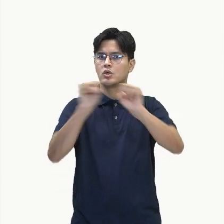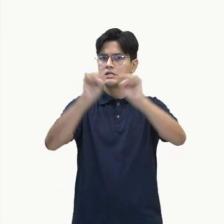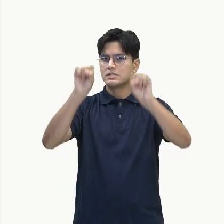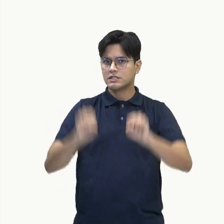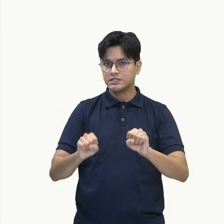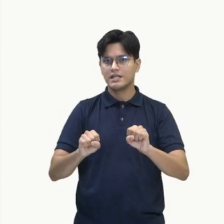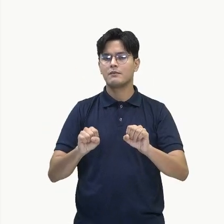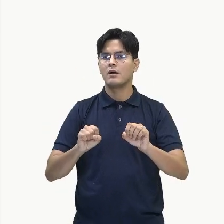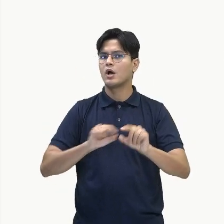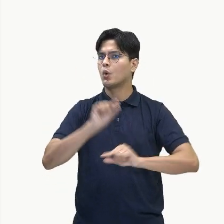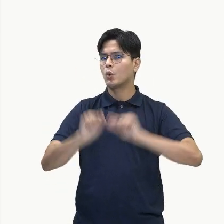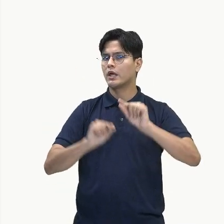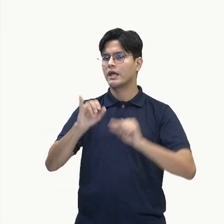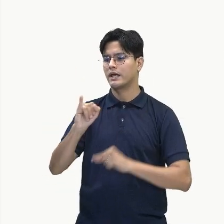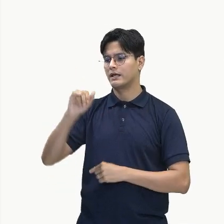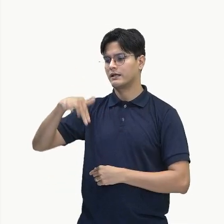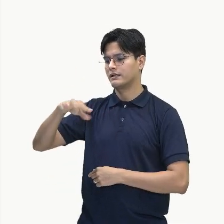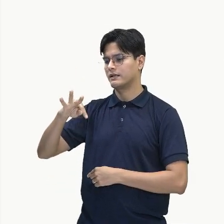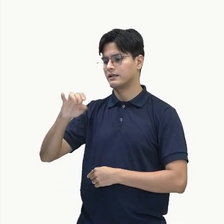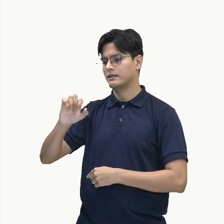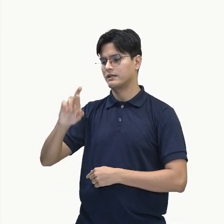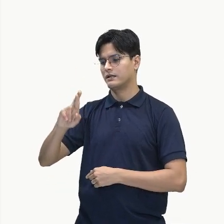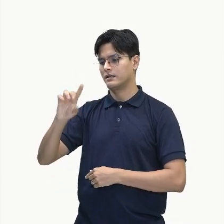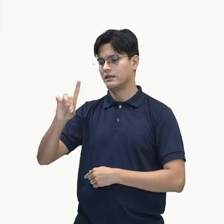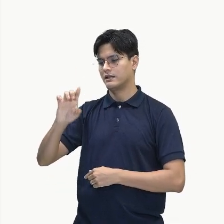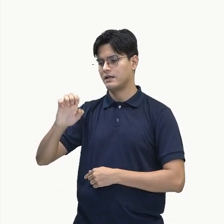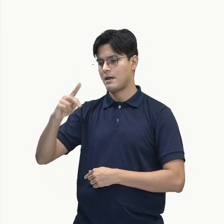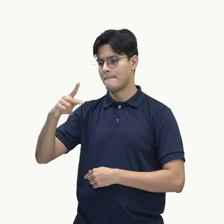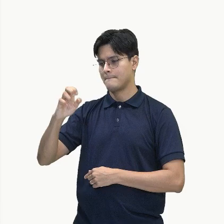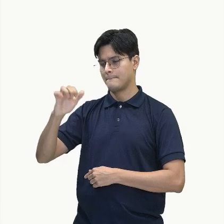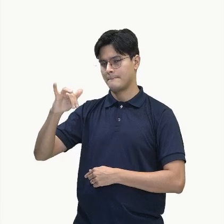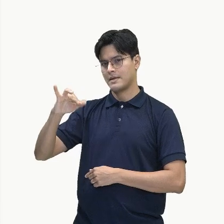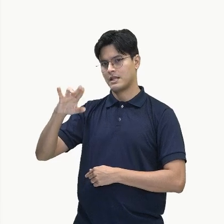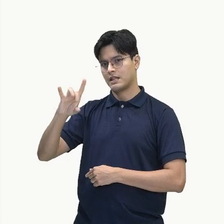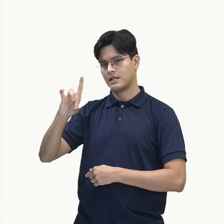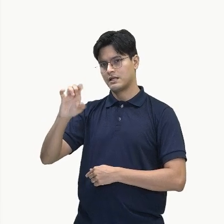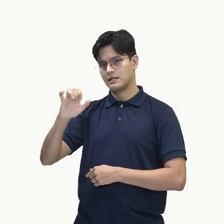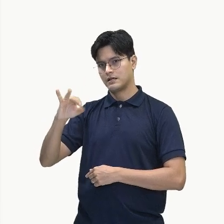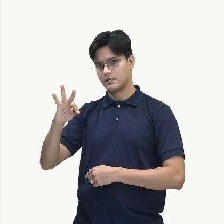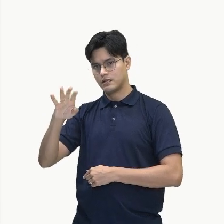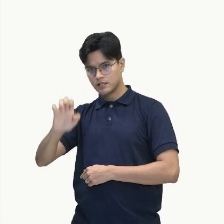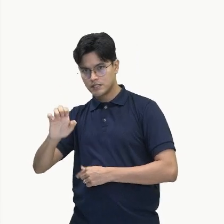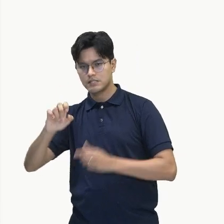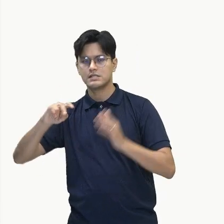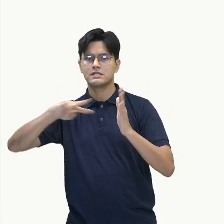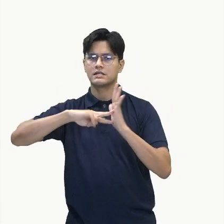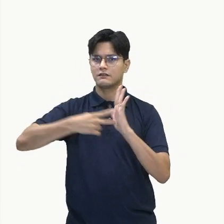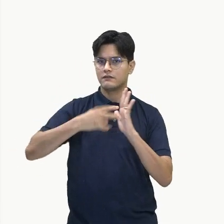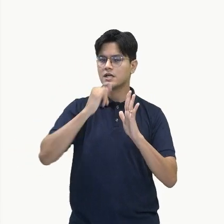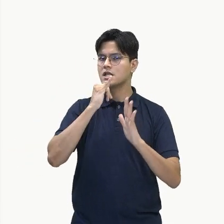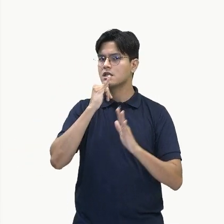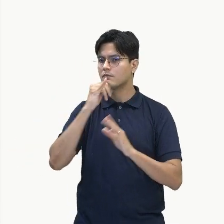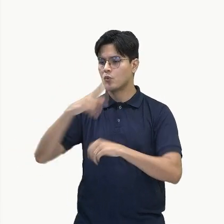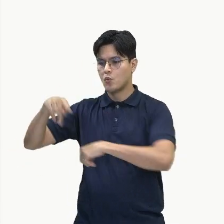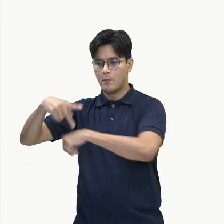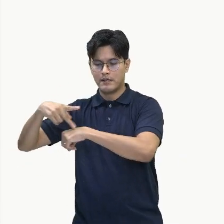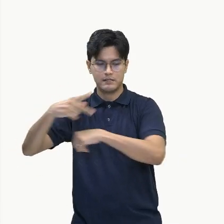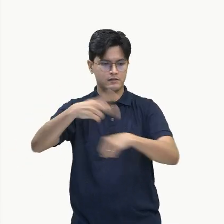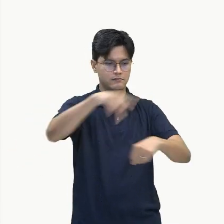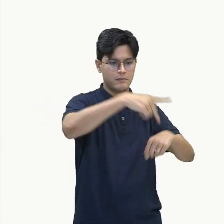que isso significa dizer, professor? Que os países, que as economias dos países, por exemplo, elas são